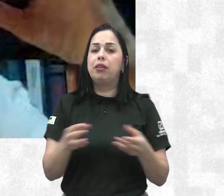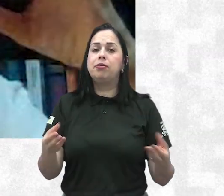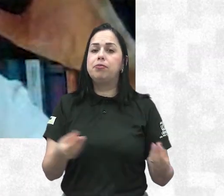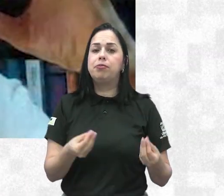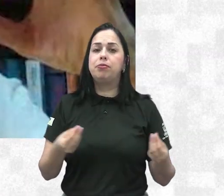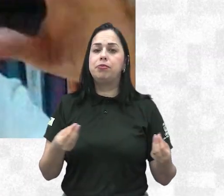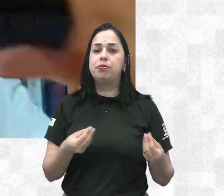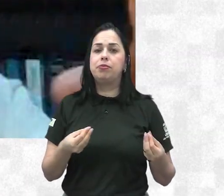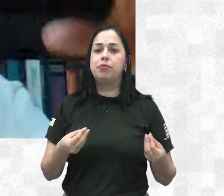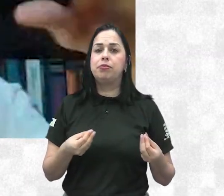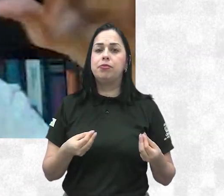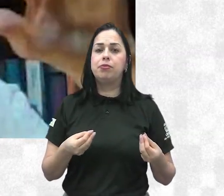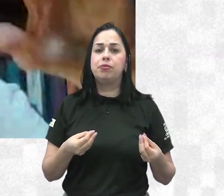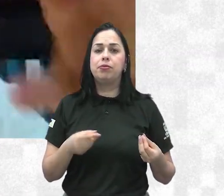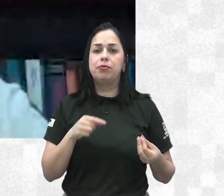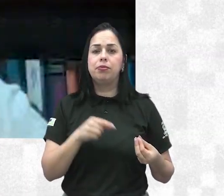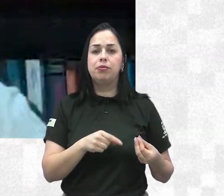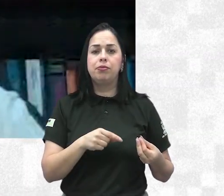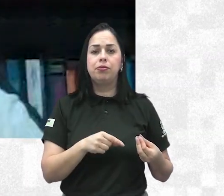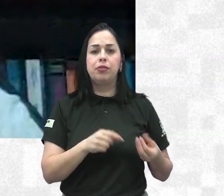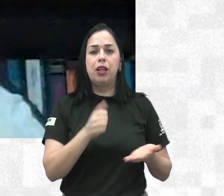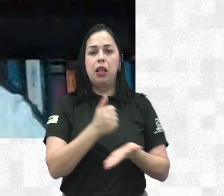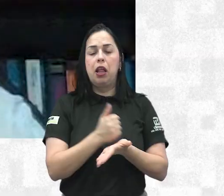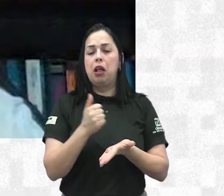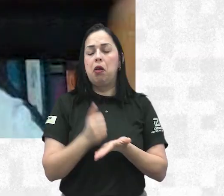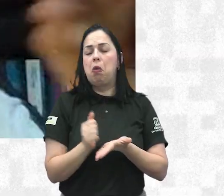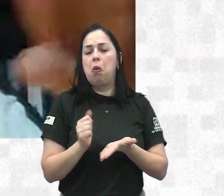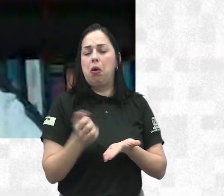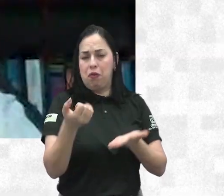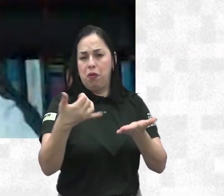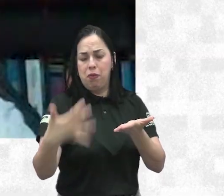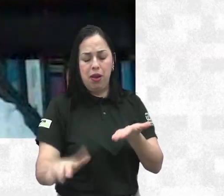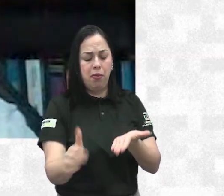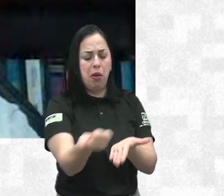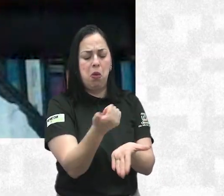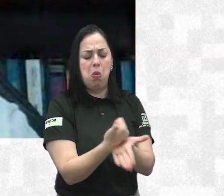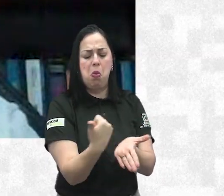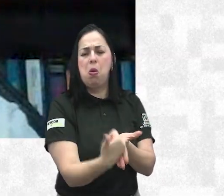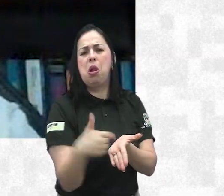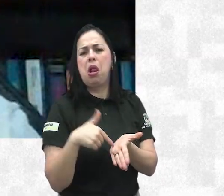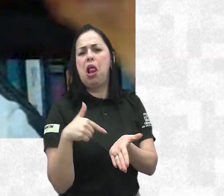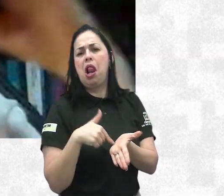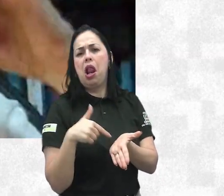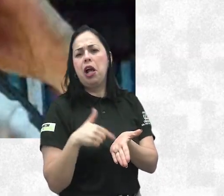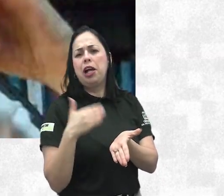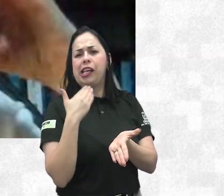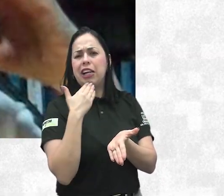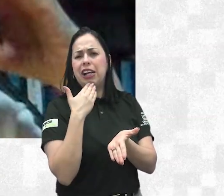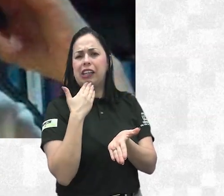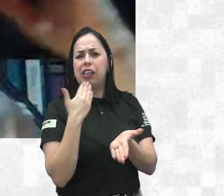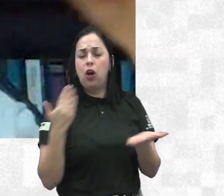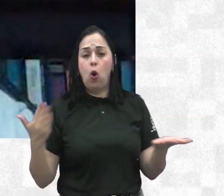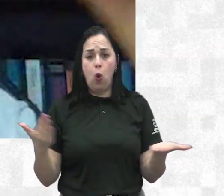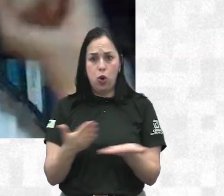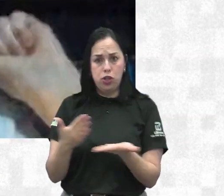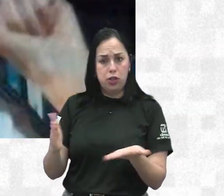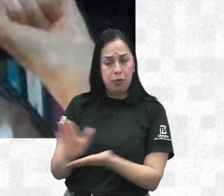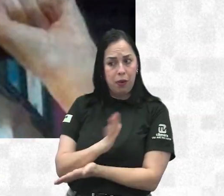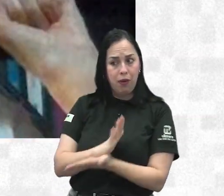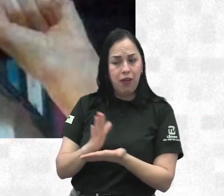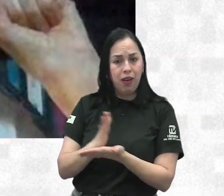também evitar fragmentação de contratos. O que é fragmentação de contratos? Você hoje tem